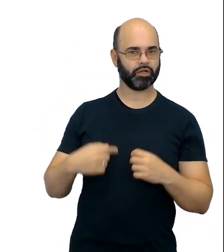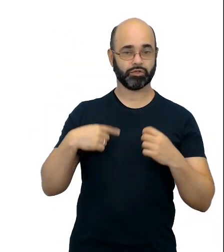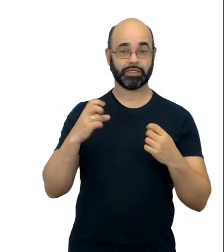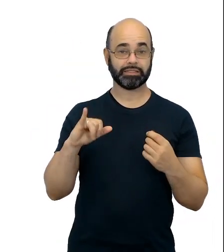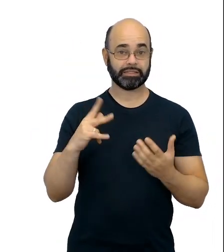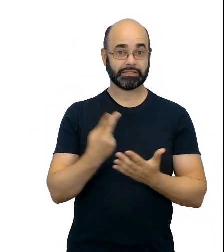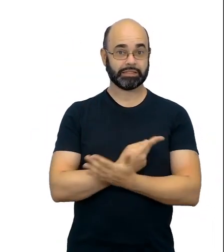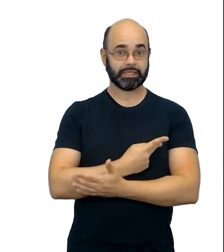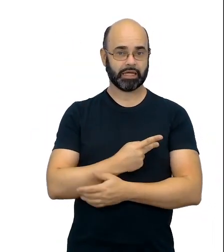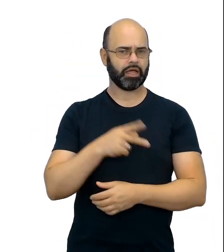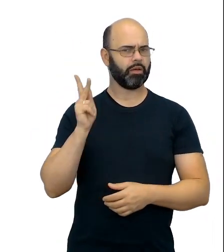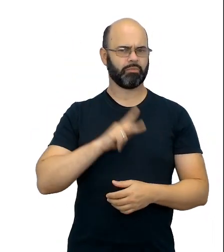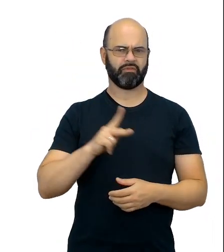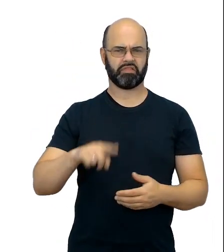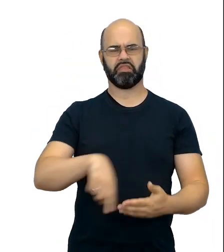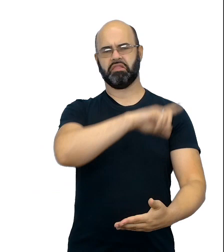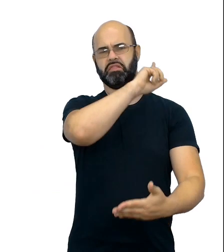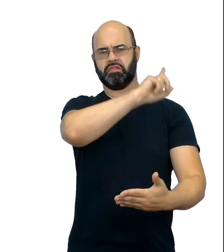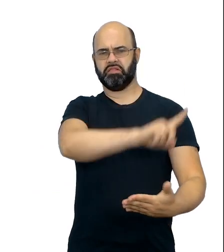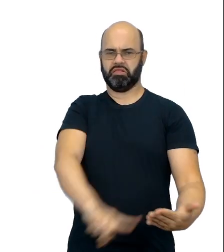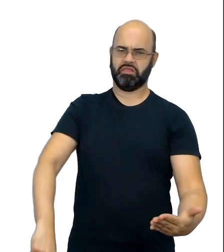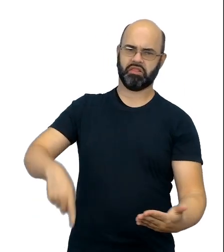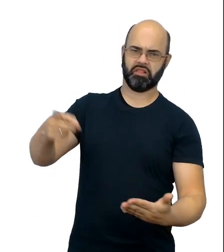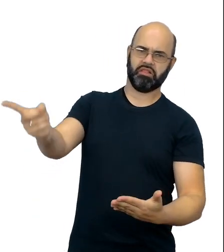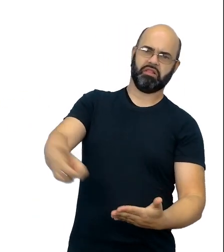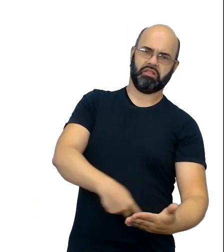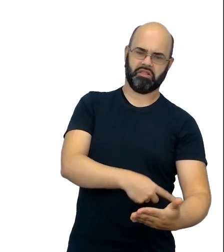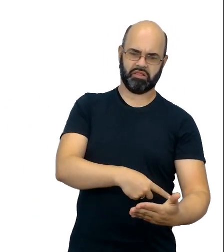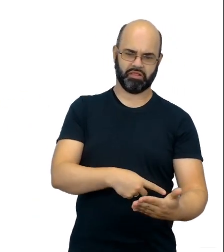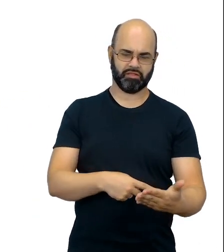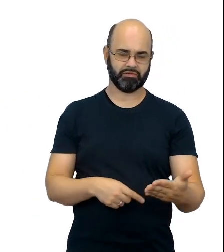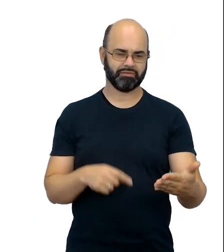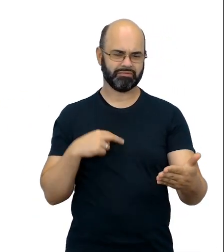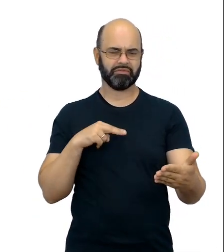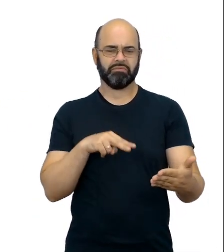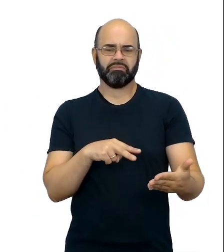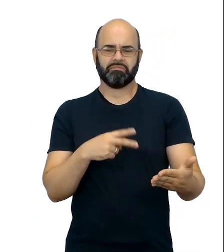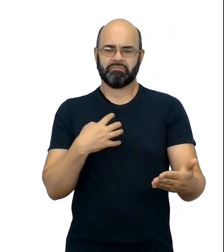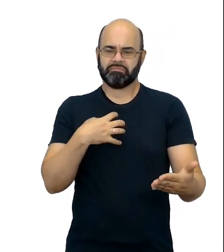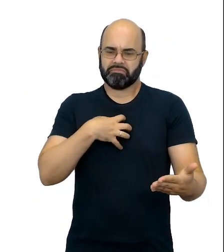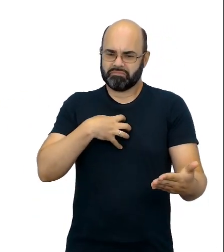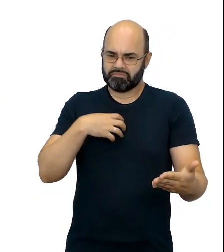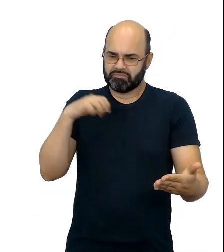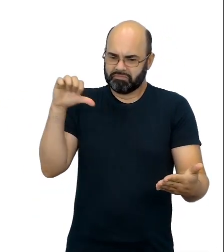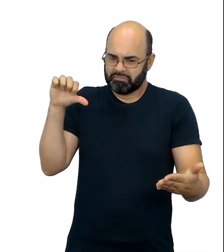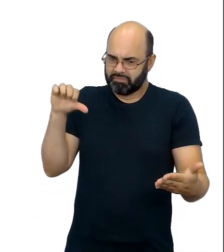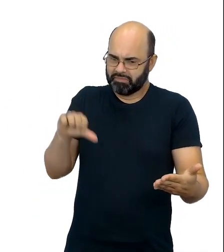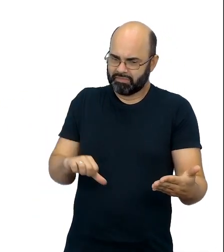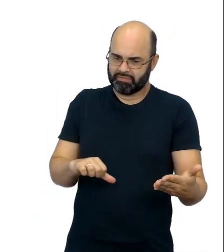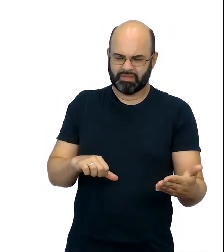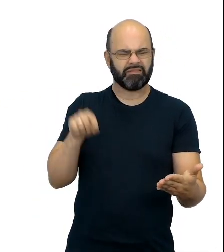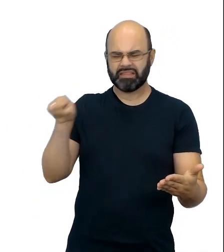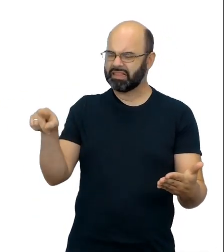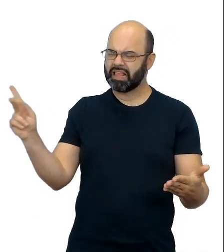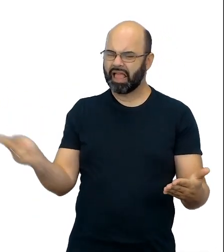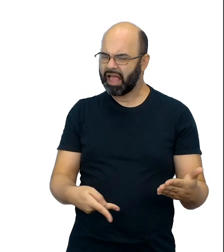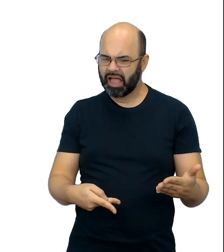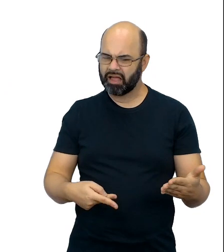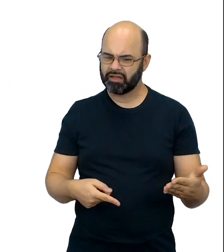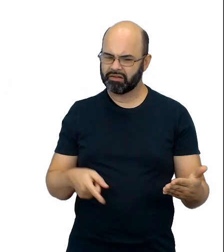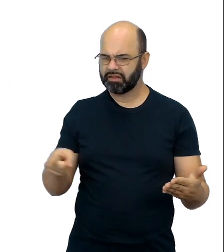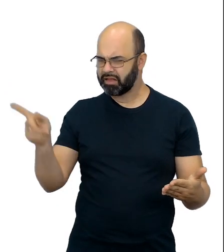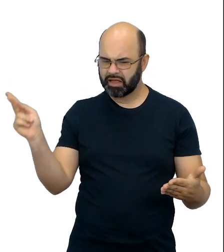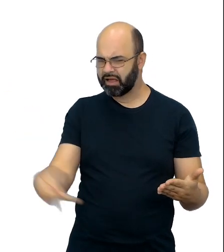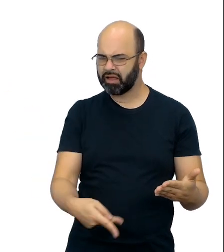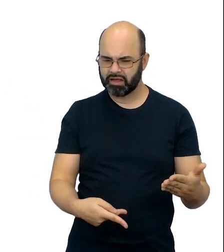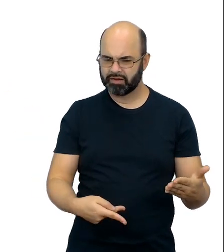errava, a professora colocava um errado enorme, um X enorme, assim, no meu caderno, né, e dizia, está errado, né,